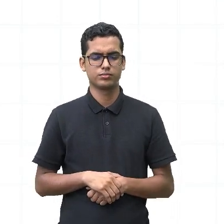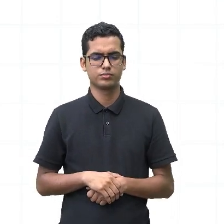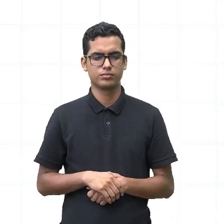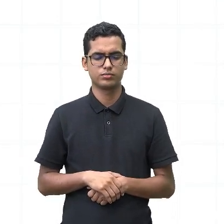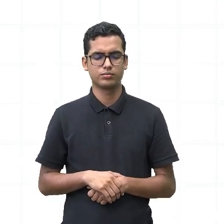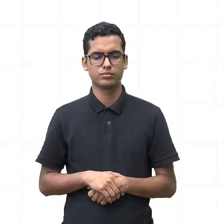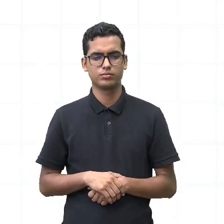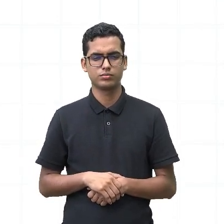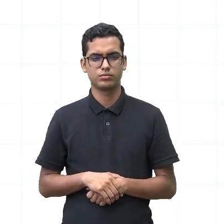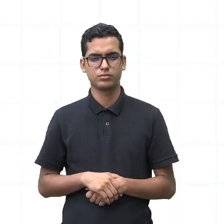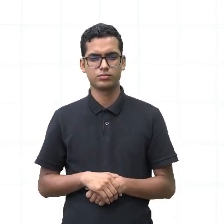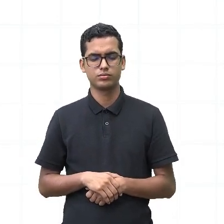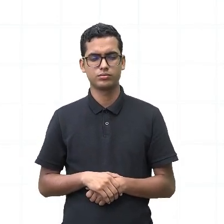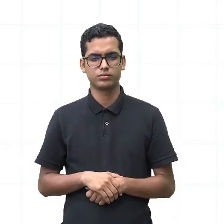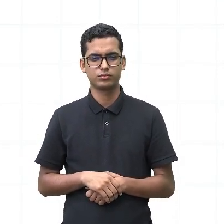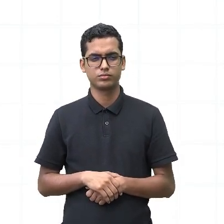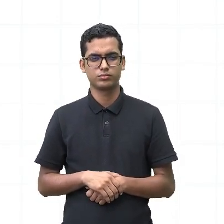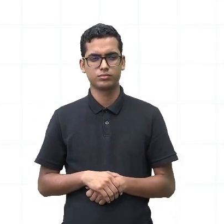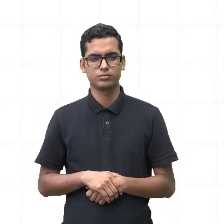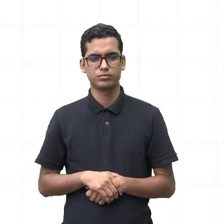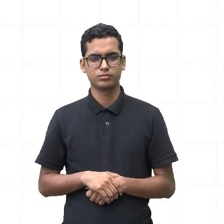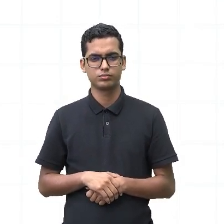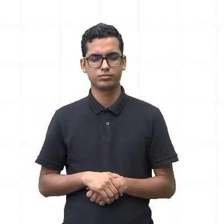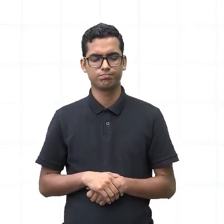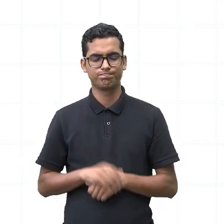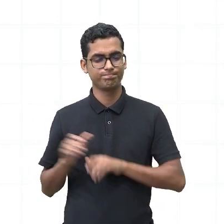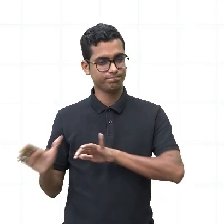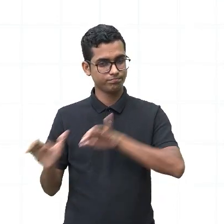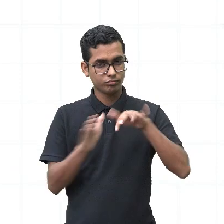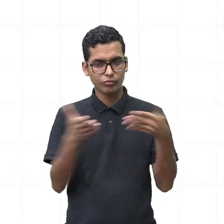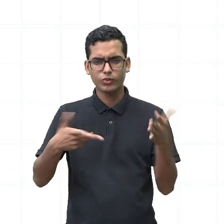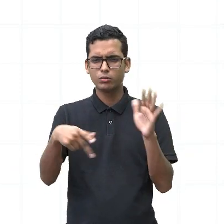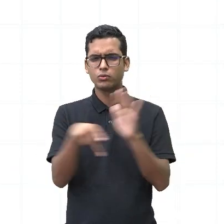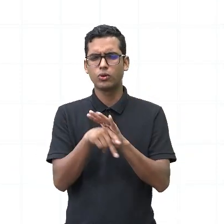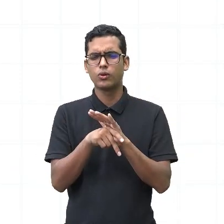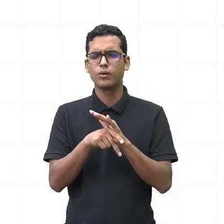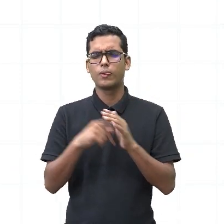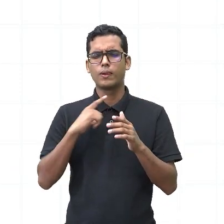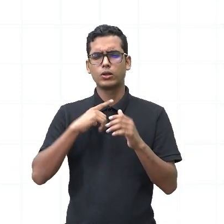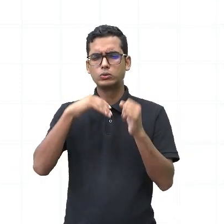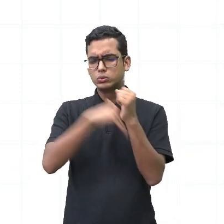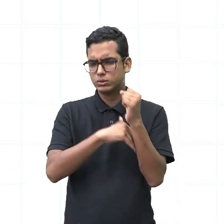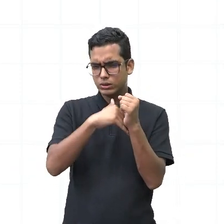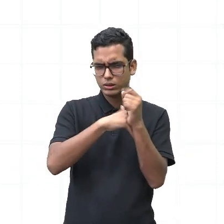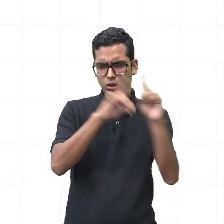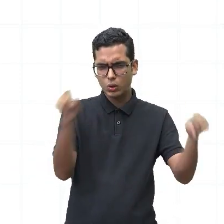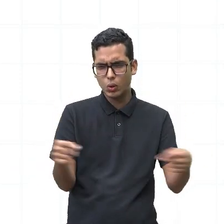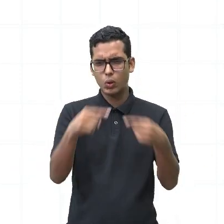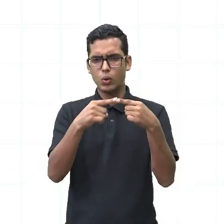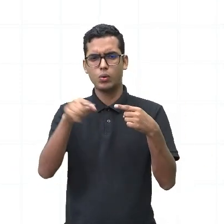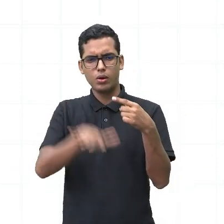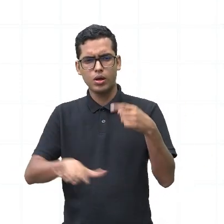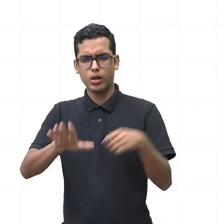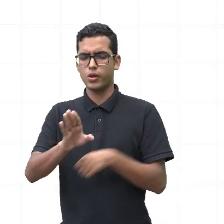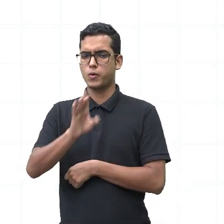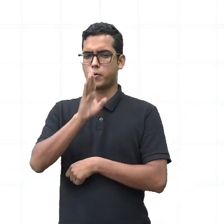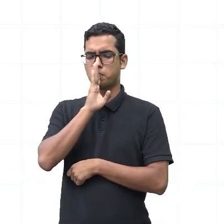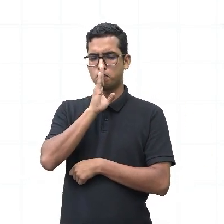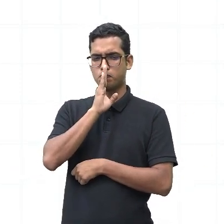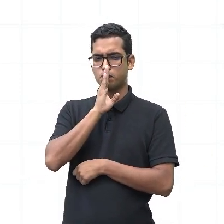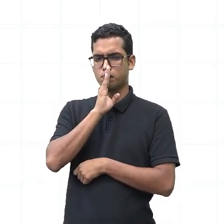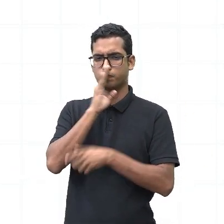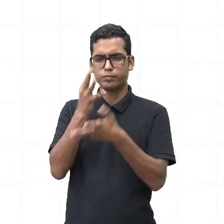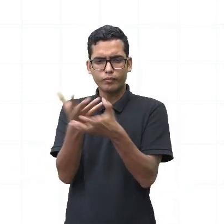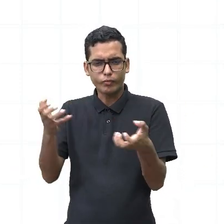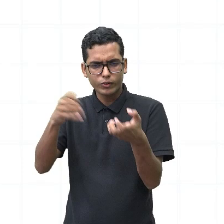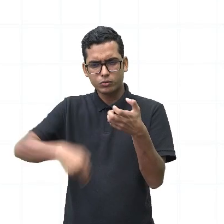mistério associado à zona de silêncio no deserto do norte do México? Aí eu tenho as alternativas. A zona de